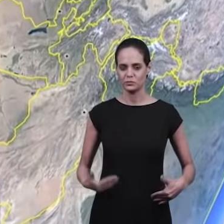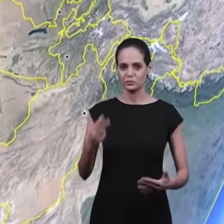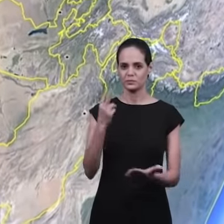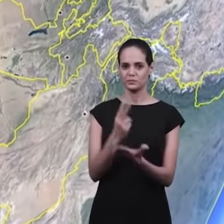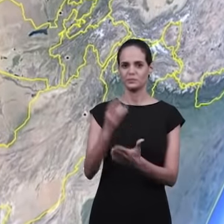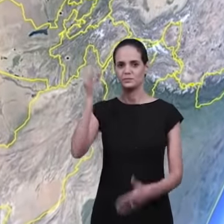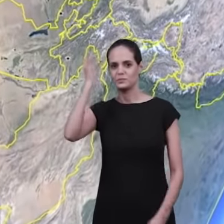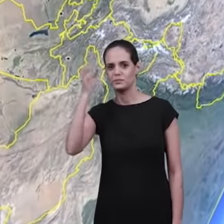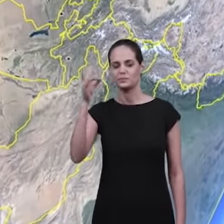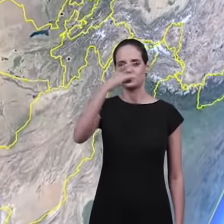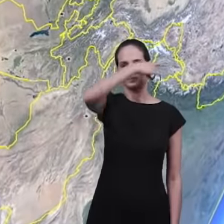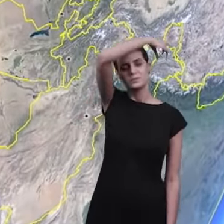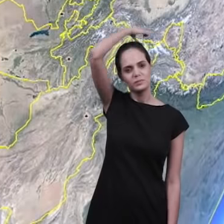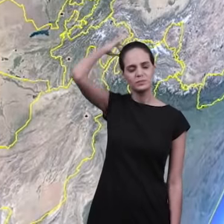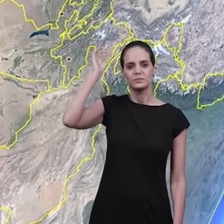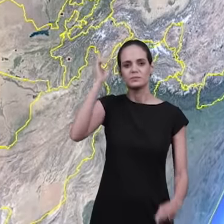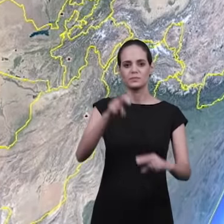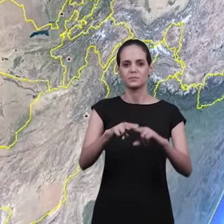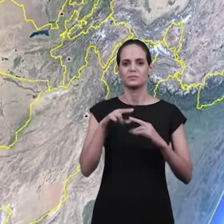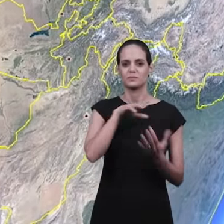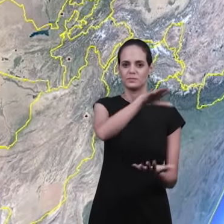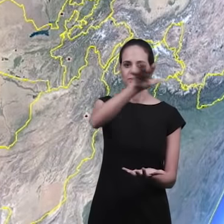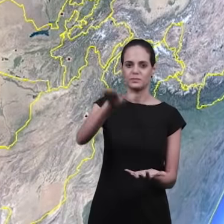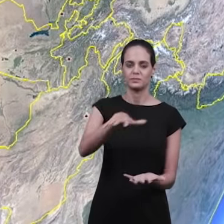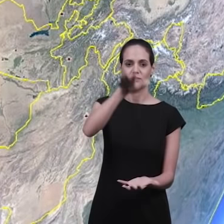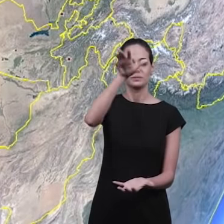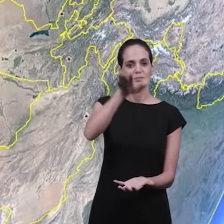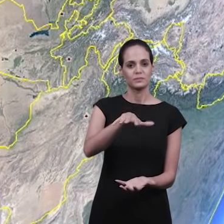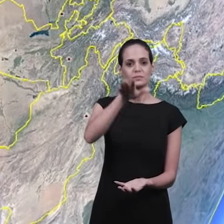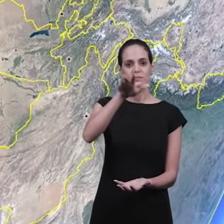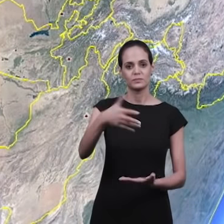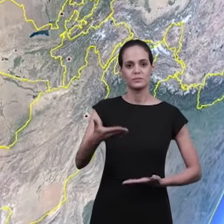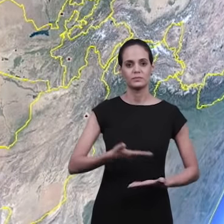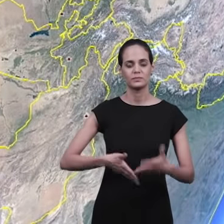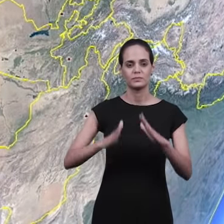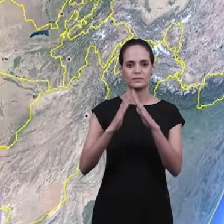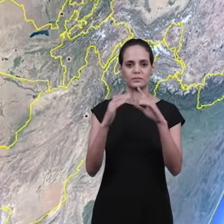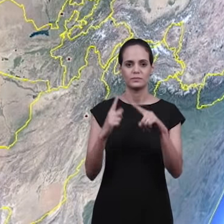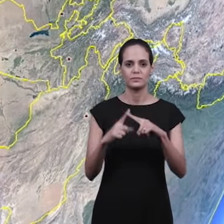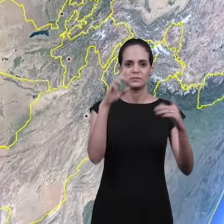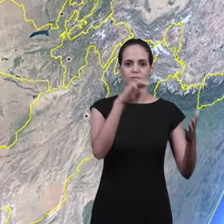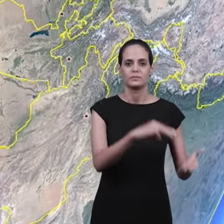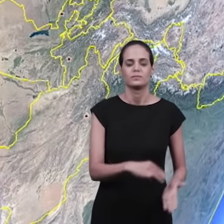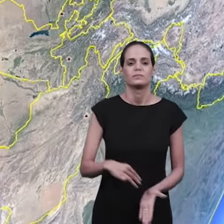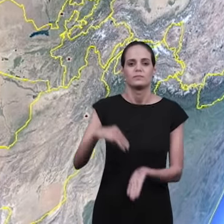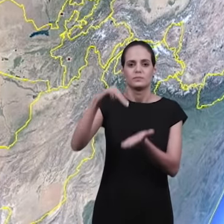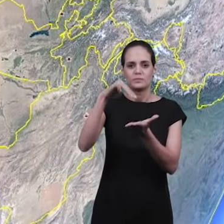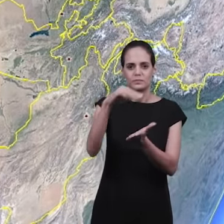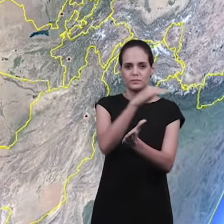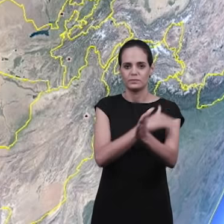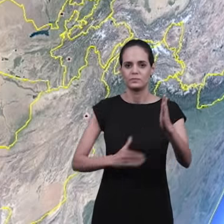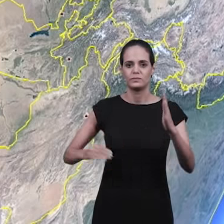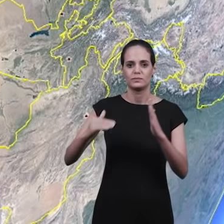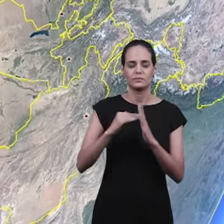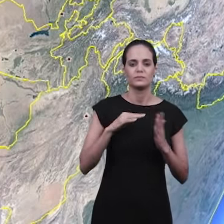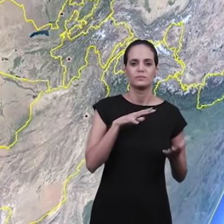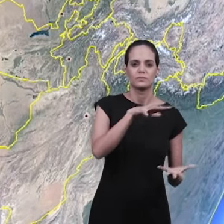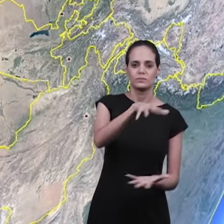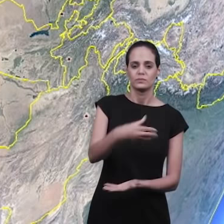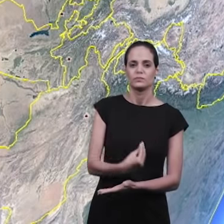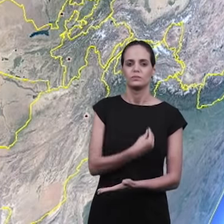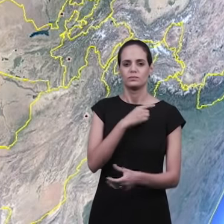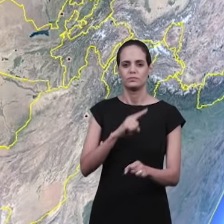mesmo Espírito. Através do sistema de transmissão, os membros da Igreja Cristã Maranata de todo o planeta vivem